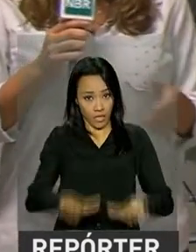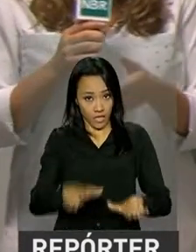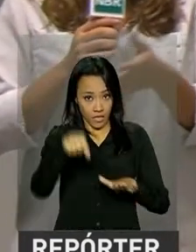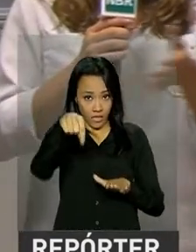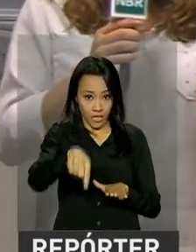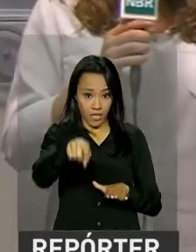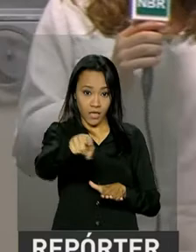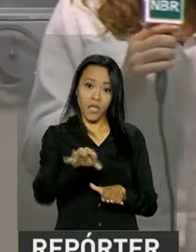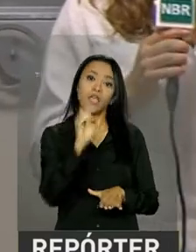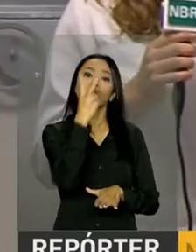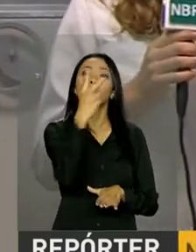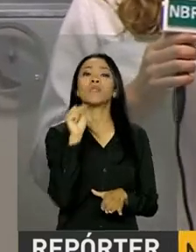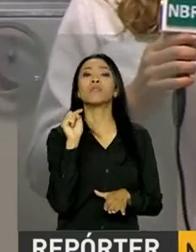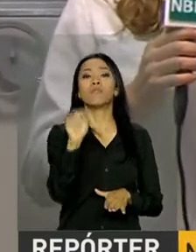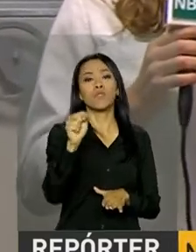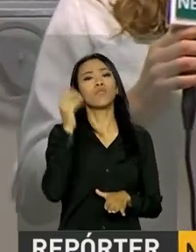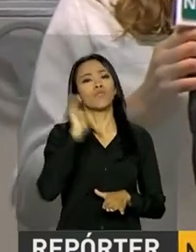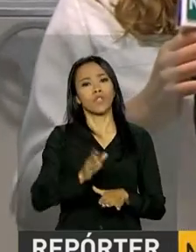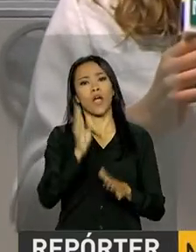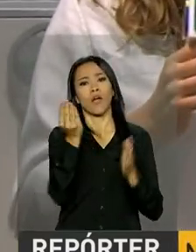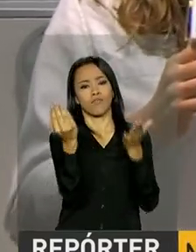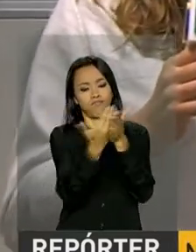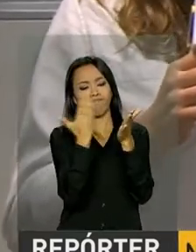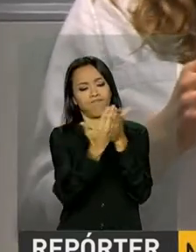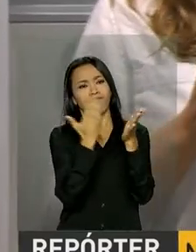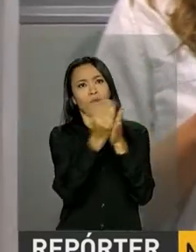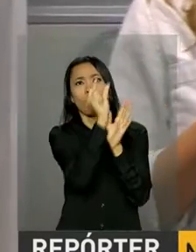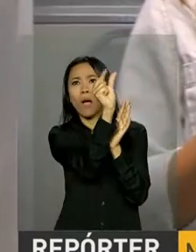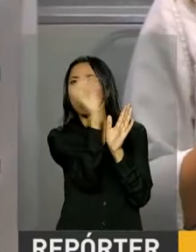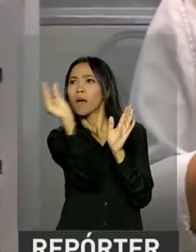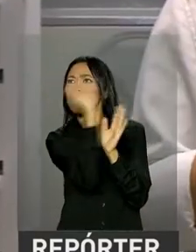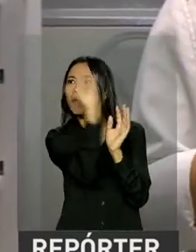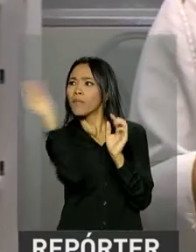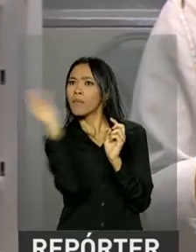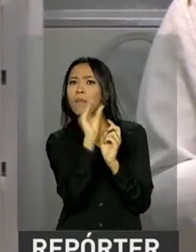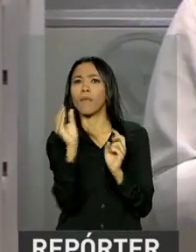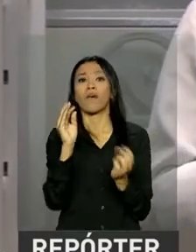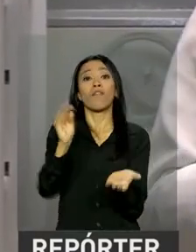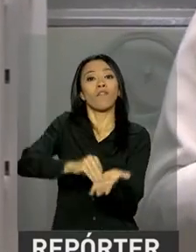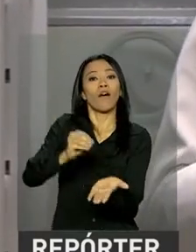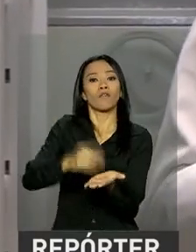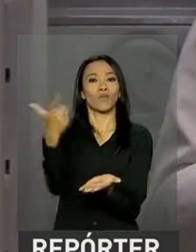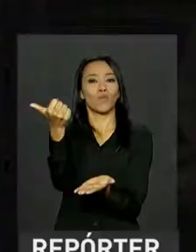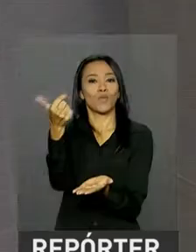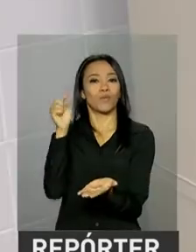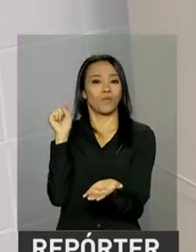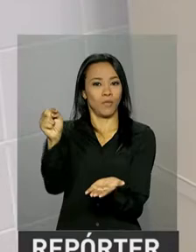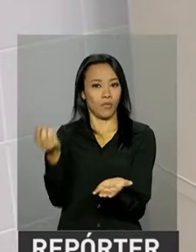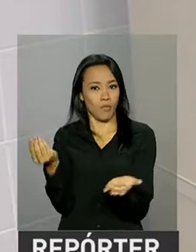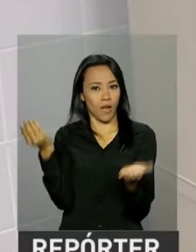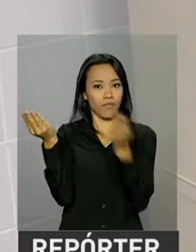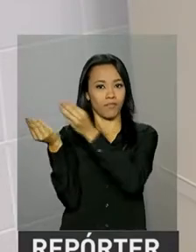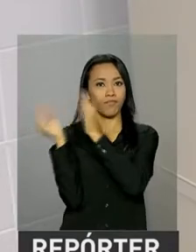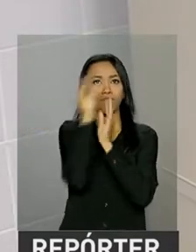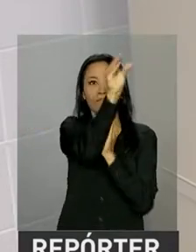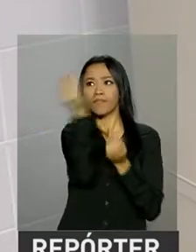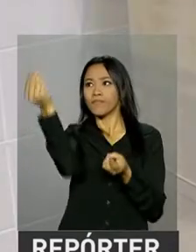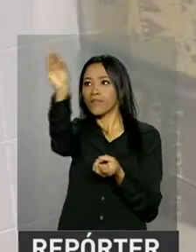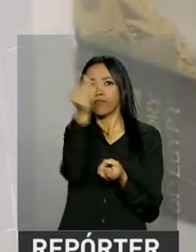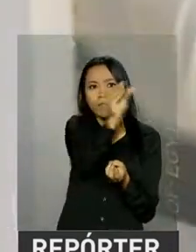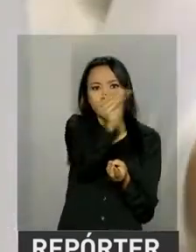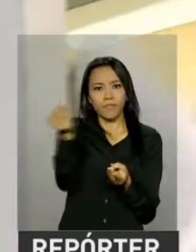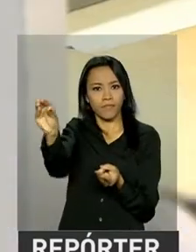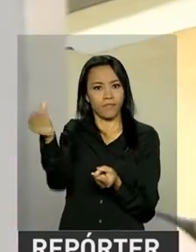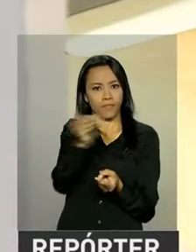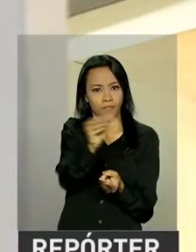Além das 2.000 obras já catalogadas, outras 12.000 devem preencher essas estantes. Do trabalho de higienização